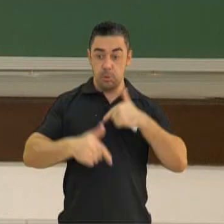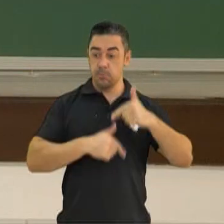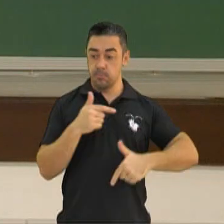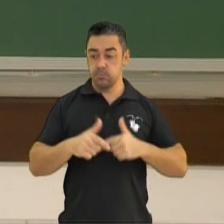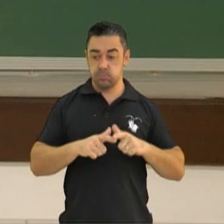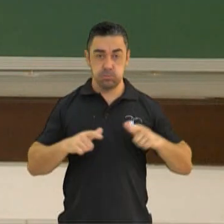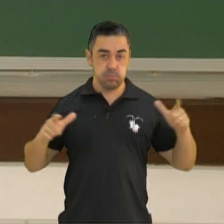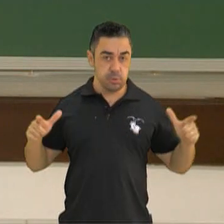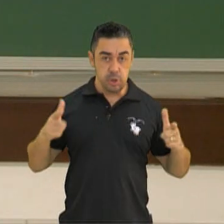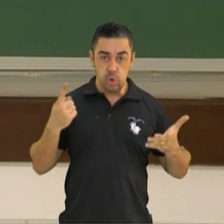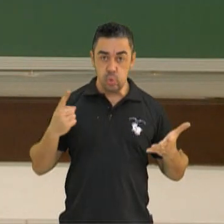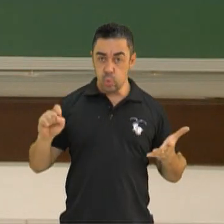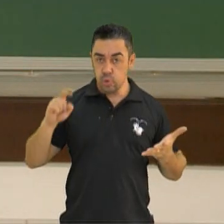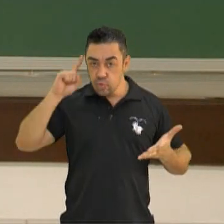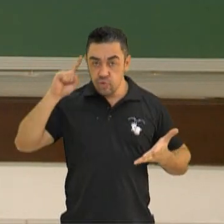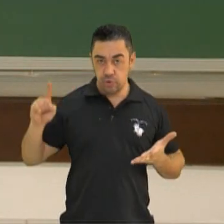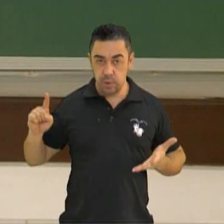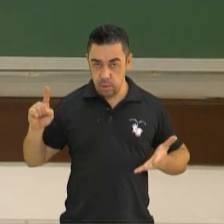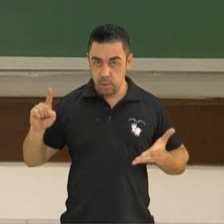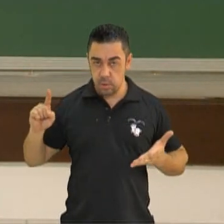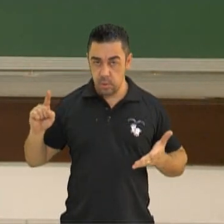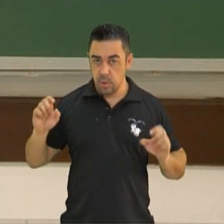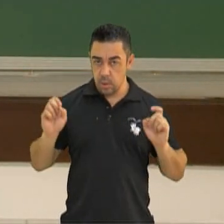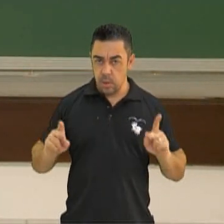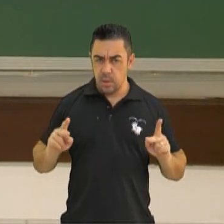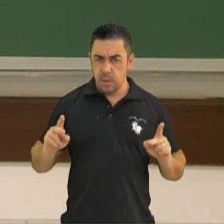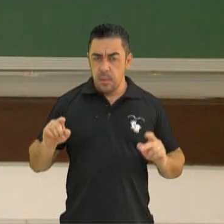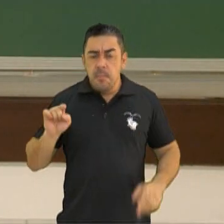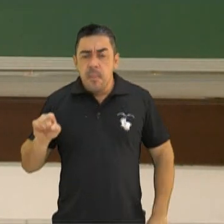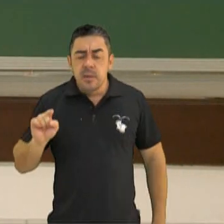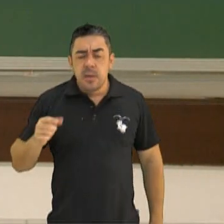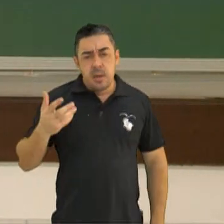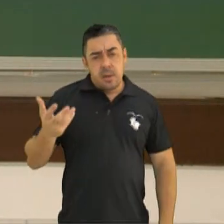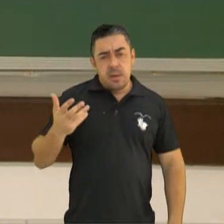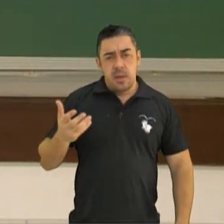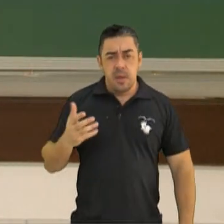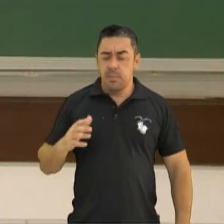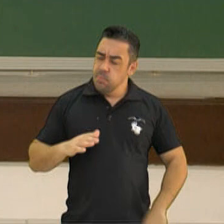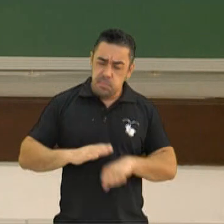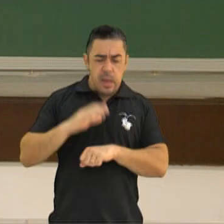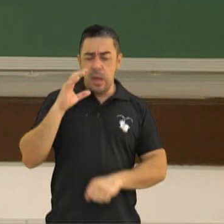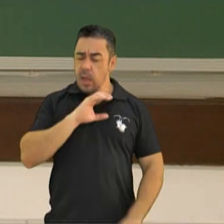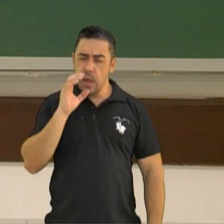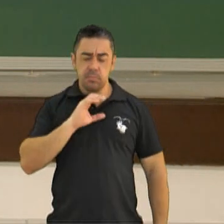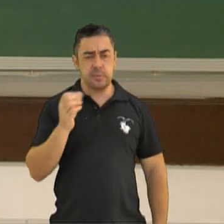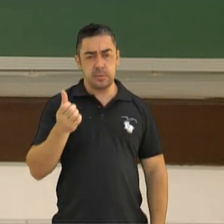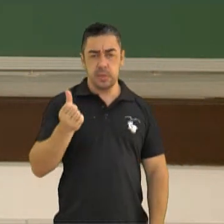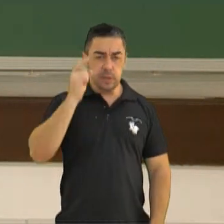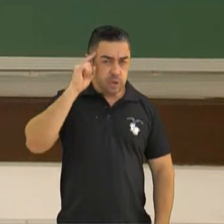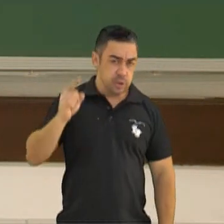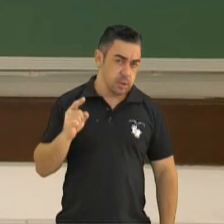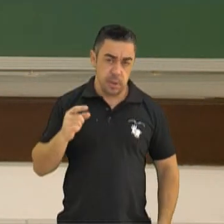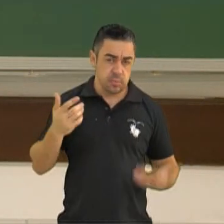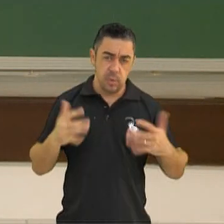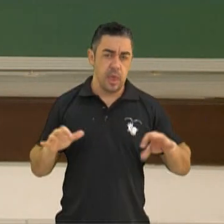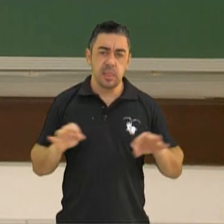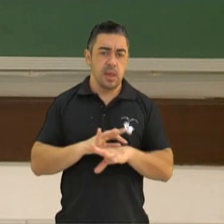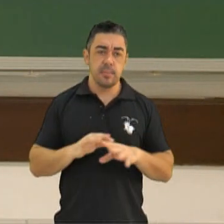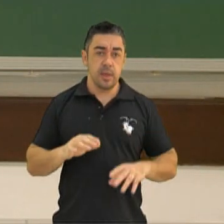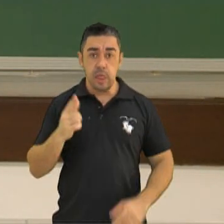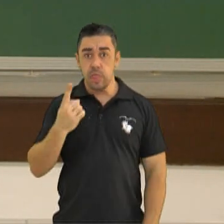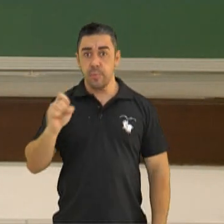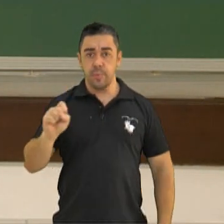em 18 dias, ok? Só que a pessoa que está contratando, de repente, não quer que o serviço termine em 18